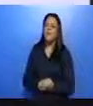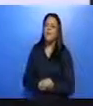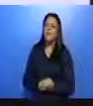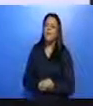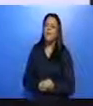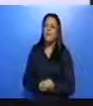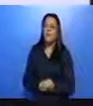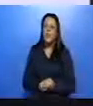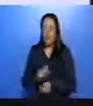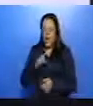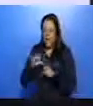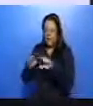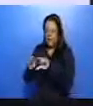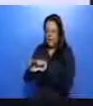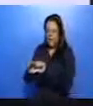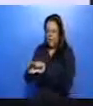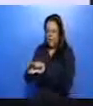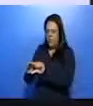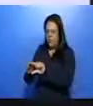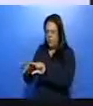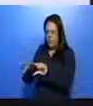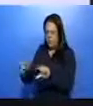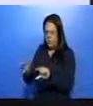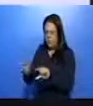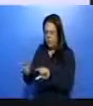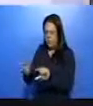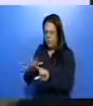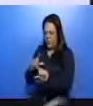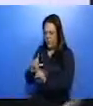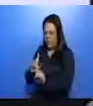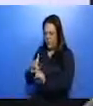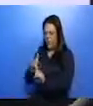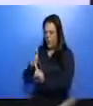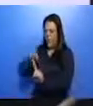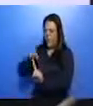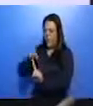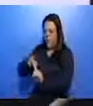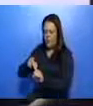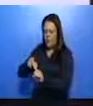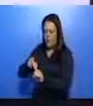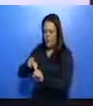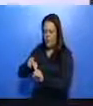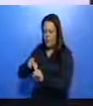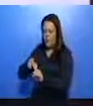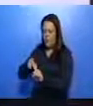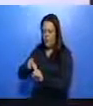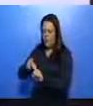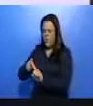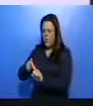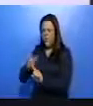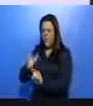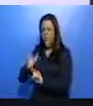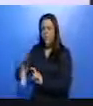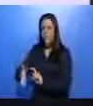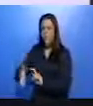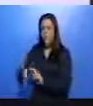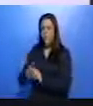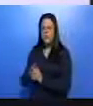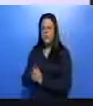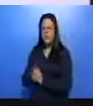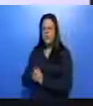um período que vai exercer uma função de objeto indireto. Por quê?